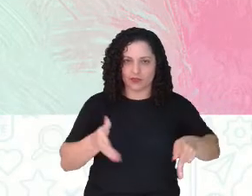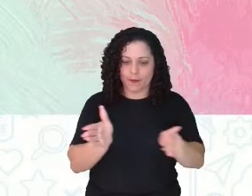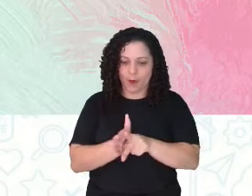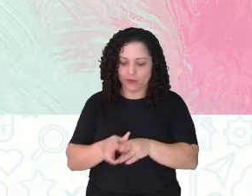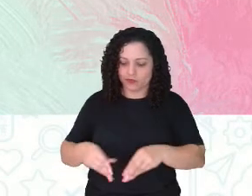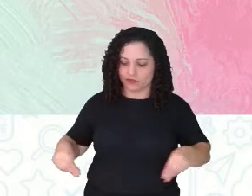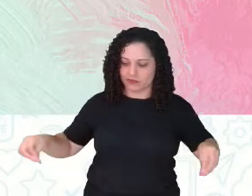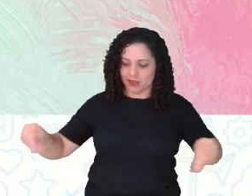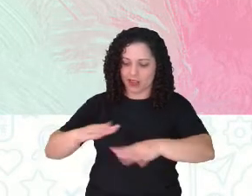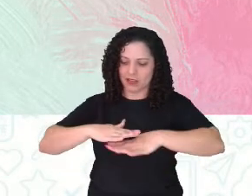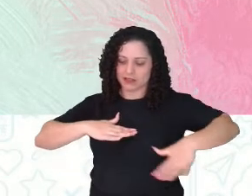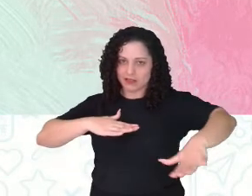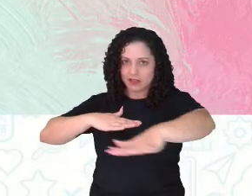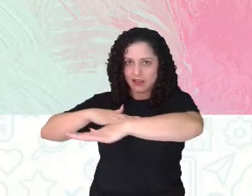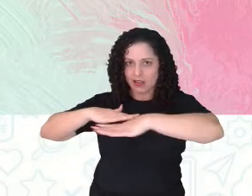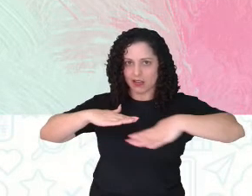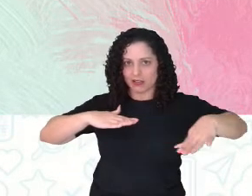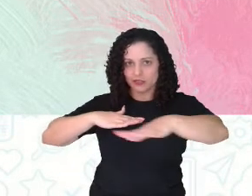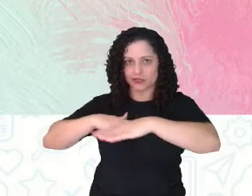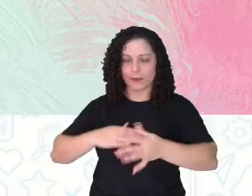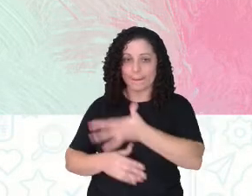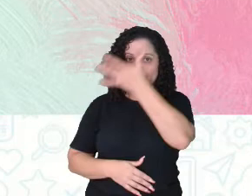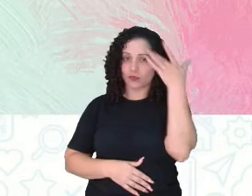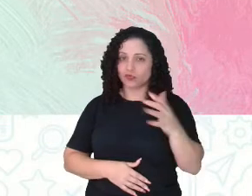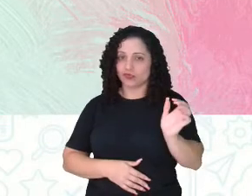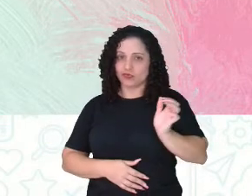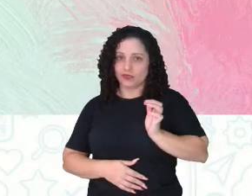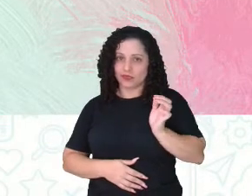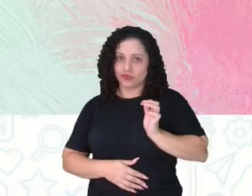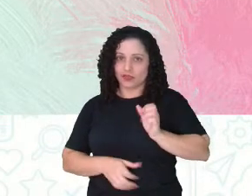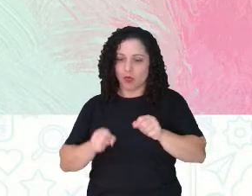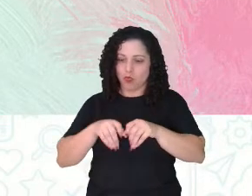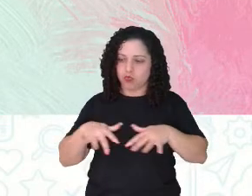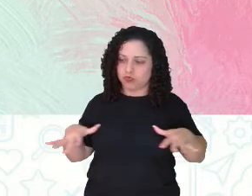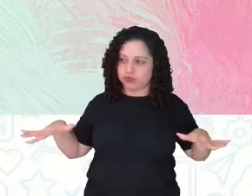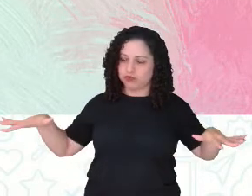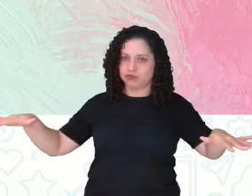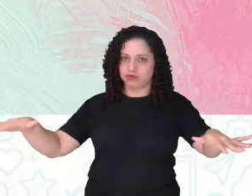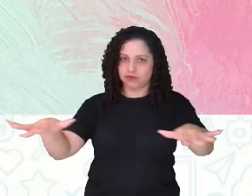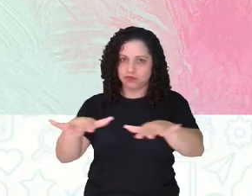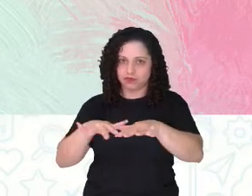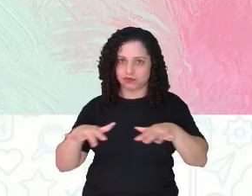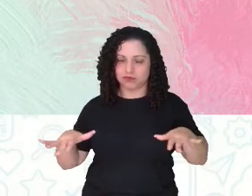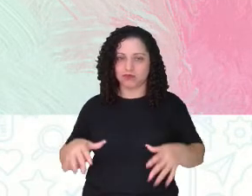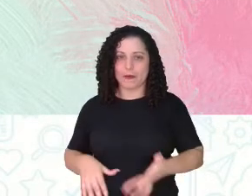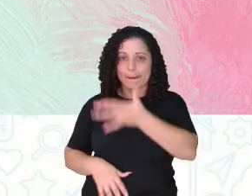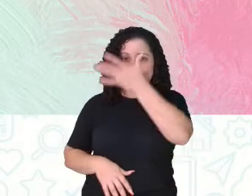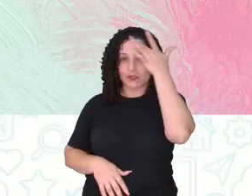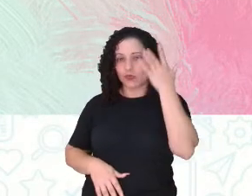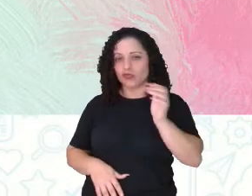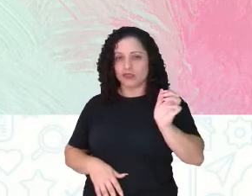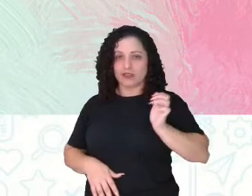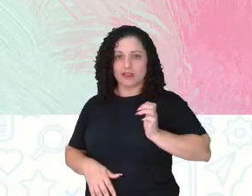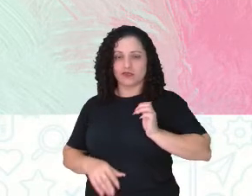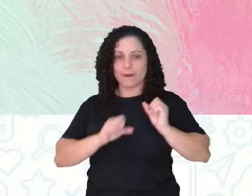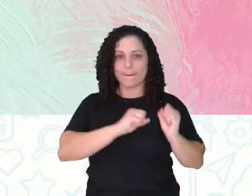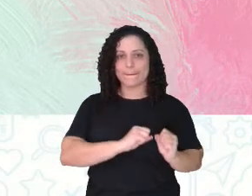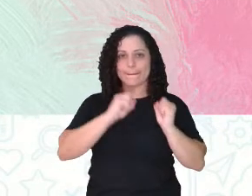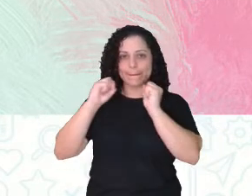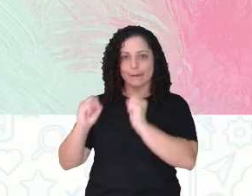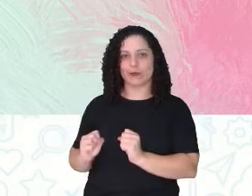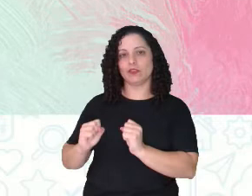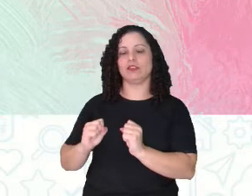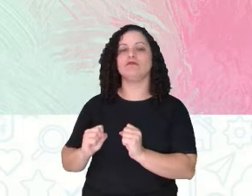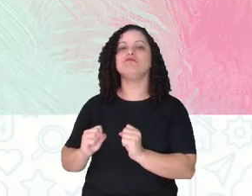terra sempre se dão, né, com os grandes proprietários, né, que muitas vezes é essa elite que está no poder, certo? Que